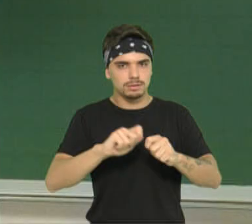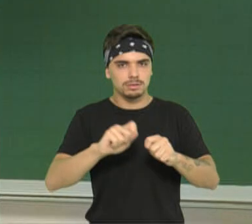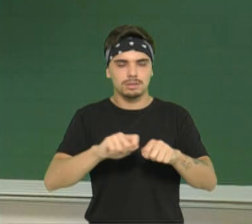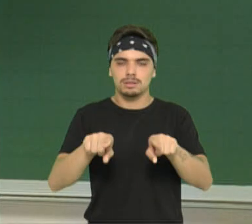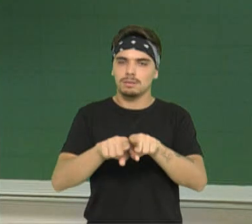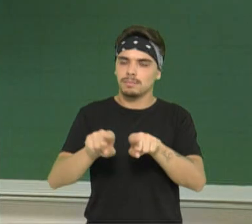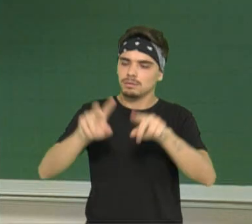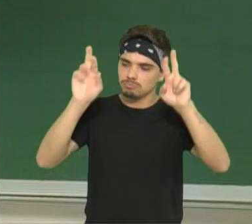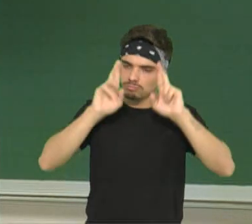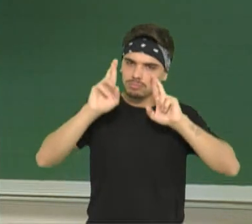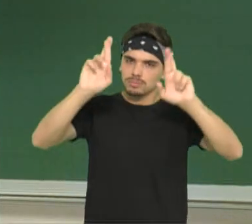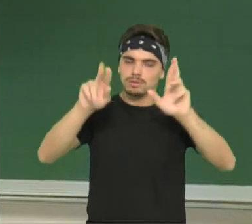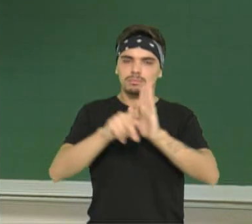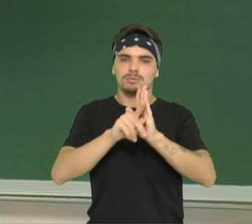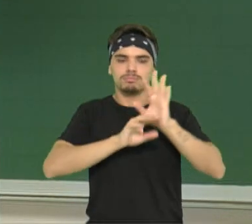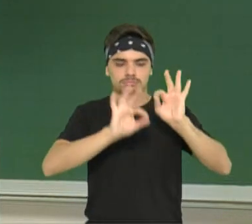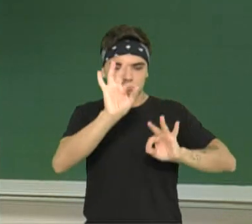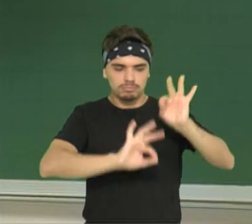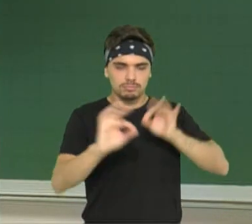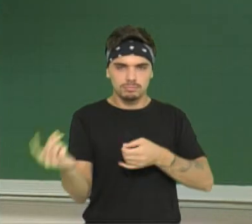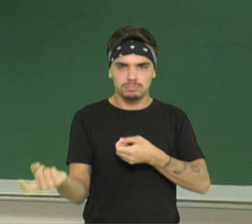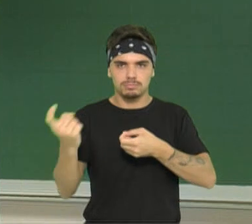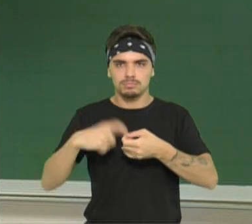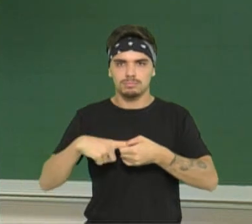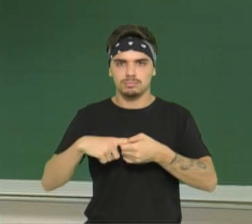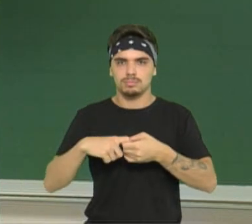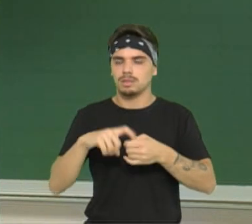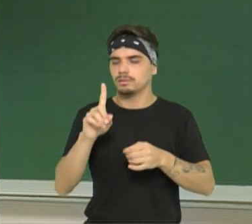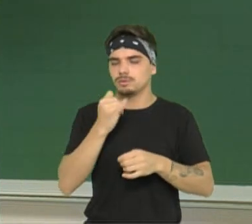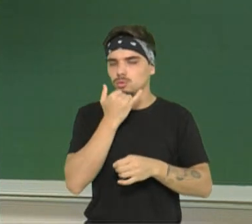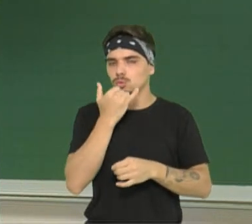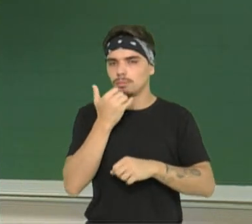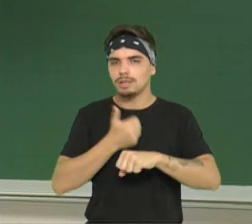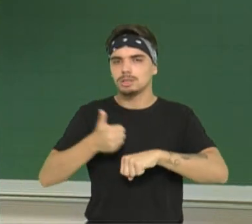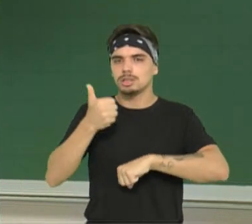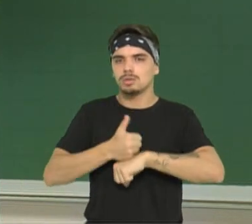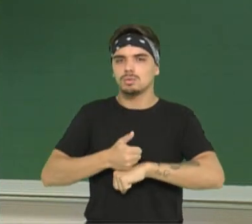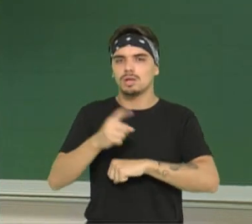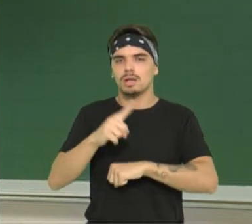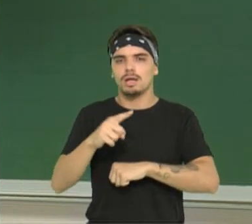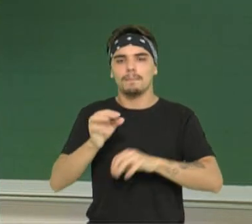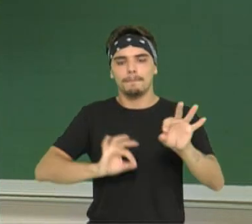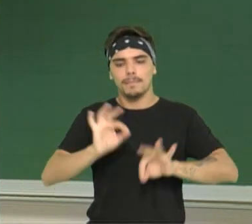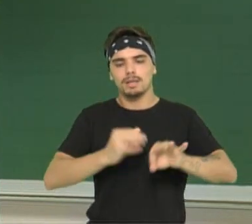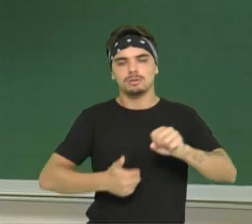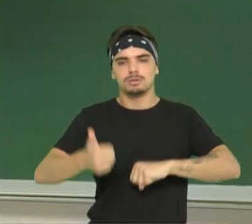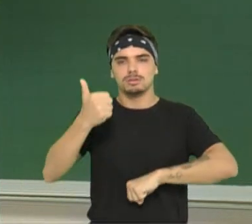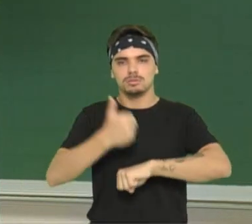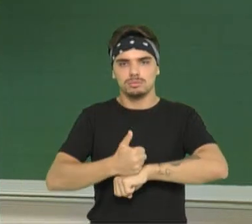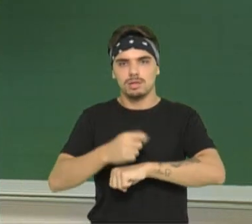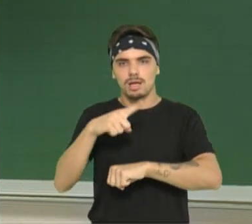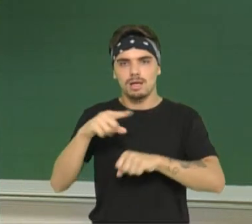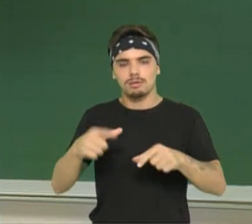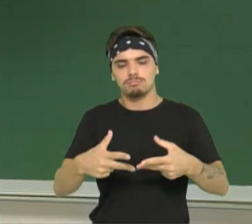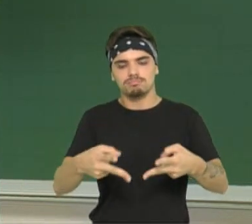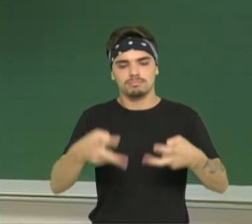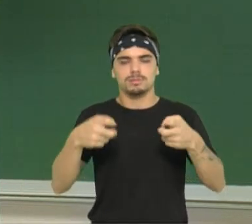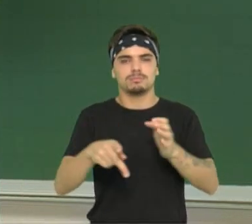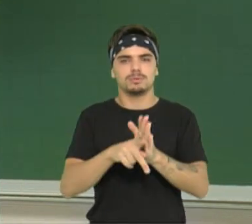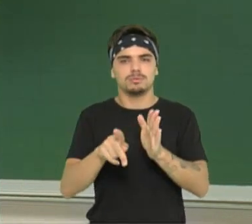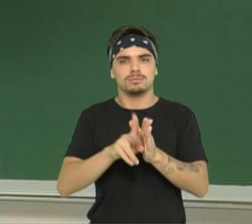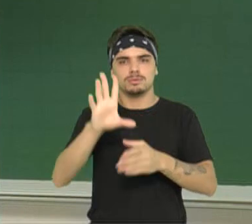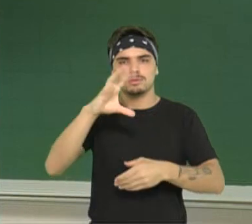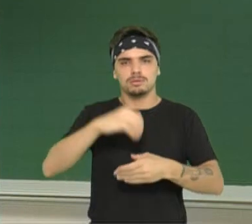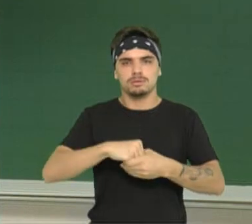e respeitar o plano diretor. O plano diretor é uma das coisas que são previstas dentro